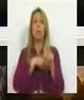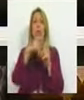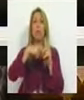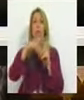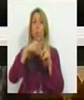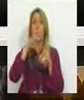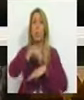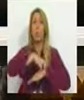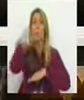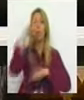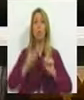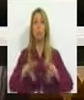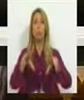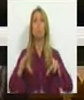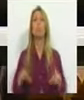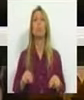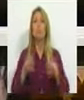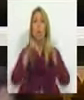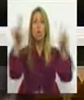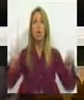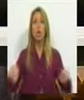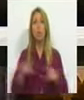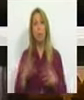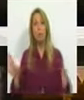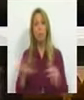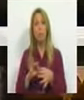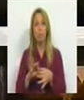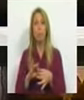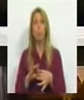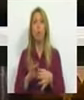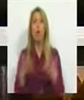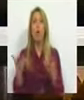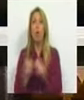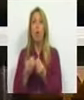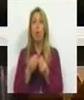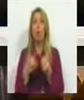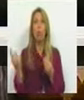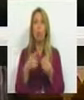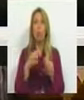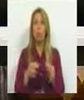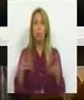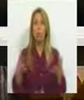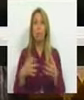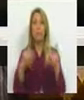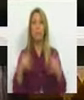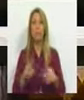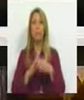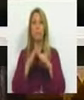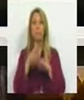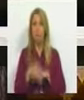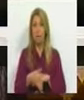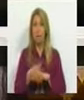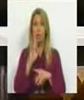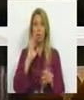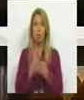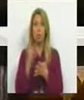trabalho adequados e a requalificação de espaços comuns. Tendo em conta as inúmeras intervenções realizadas nos últimos anos nas